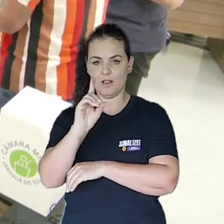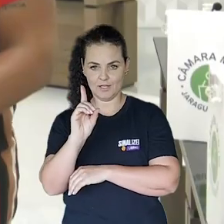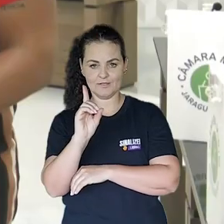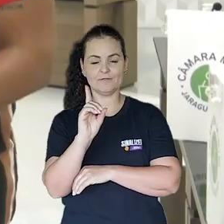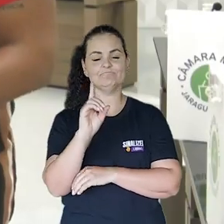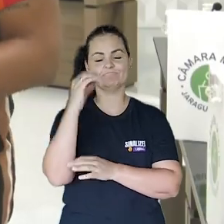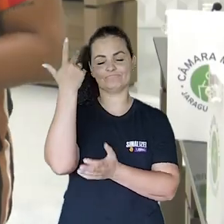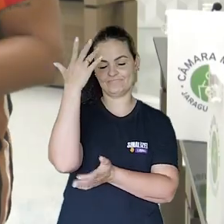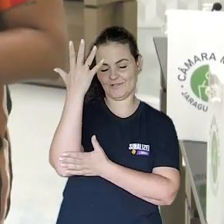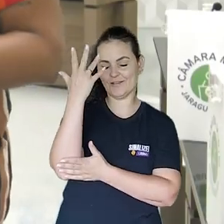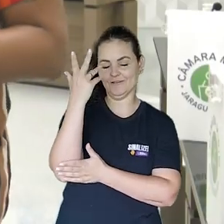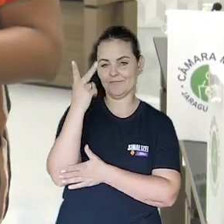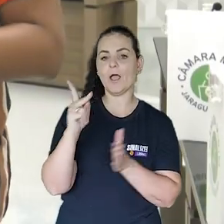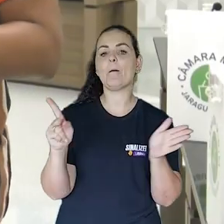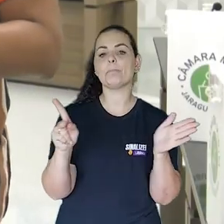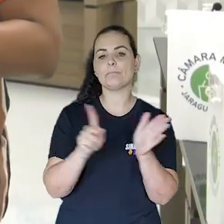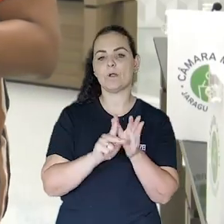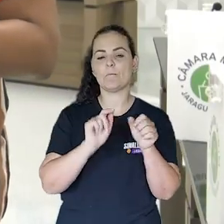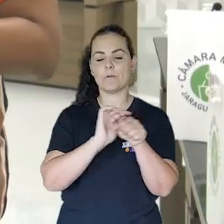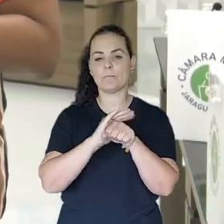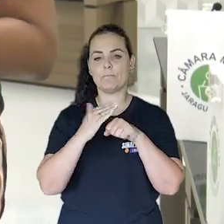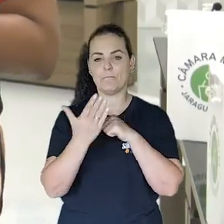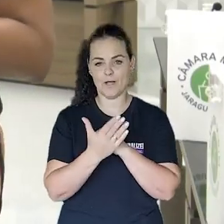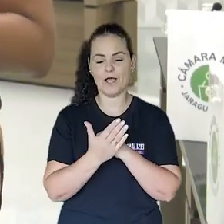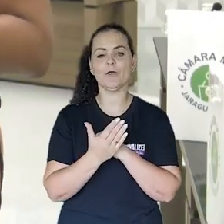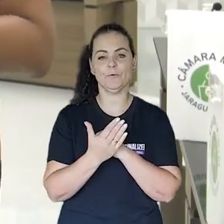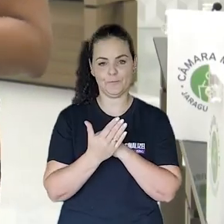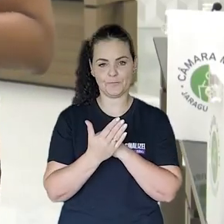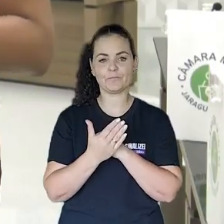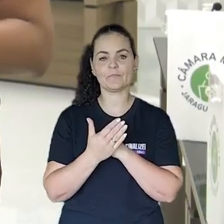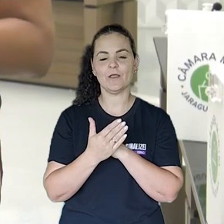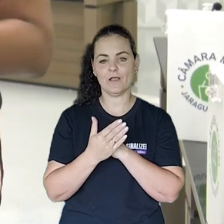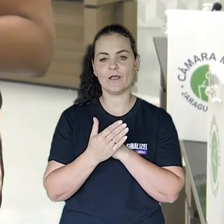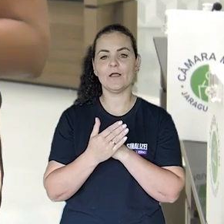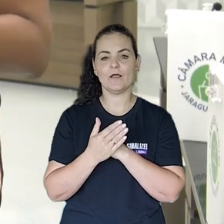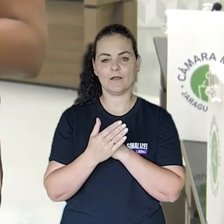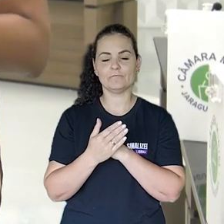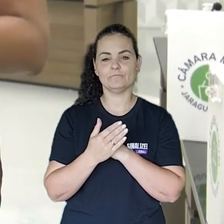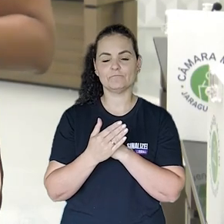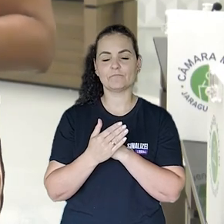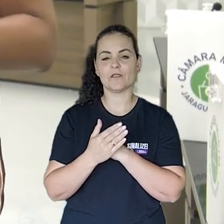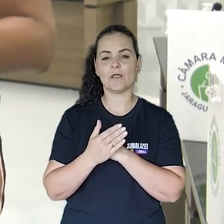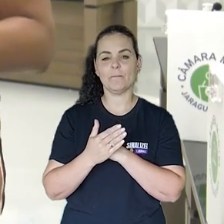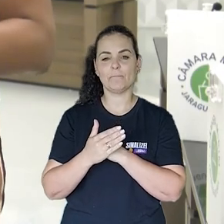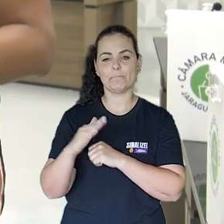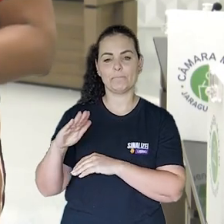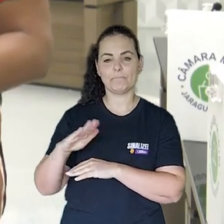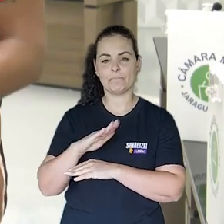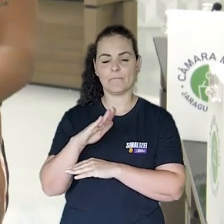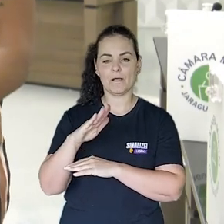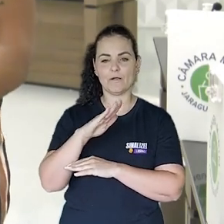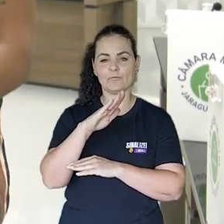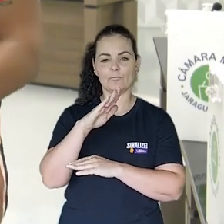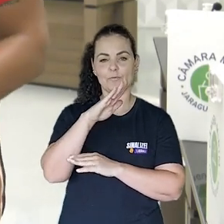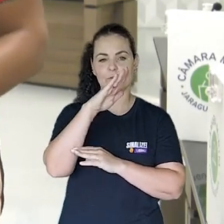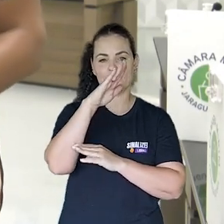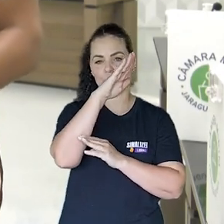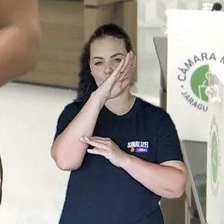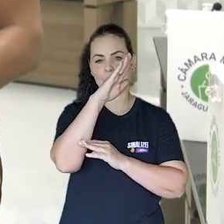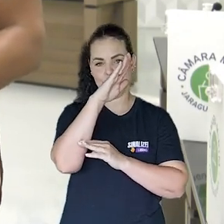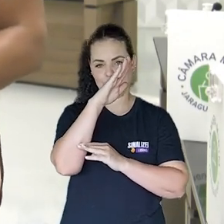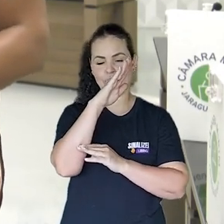bairro Barra do Rio Molha. E está participando conosco pela primeira vez. Olha isso, que bacana. Interessante. Vamos para mais um sorteio,